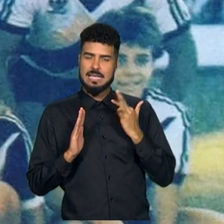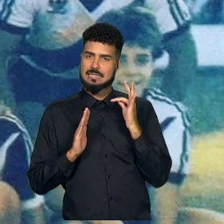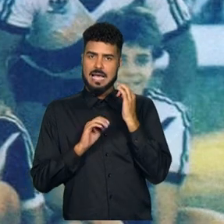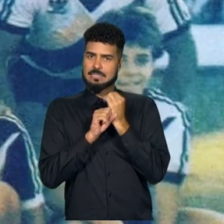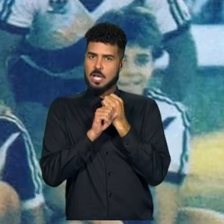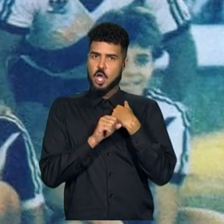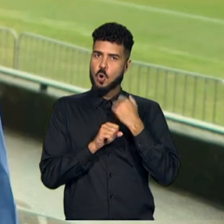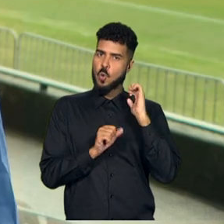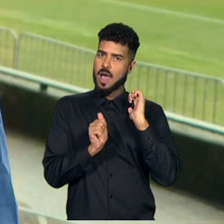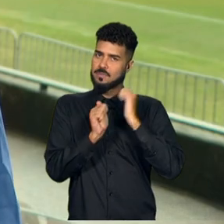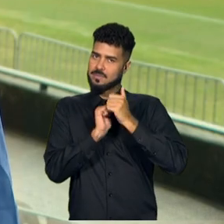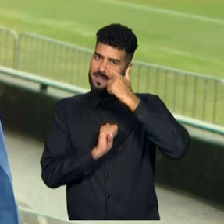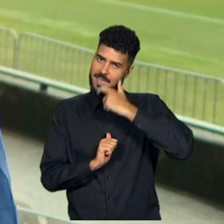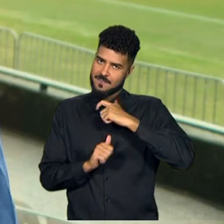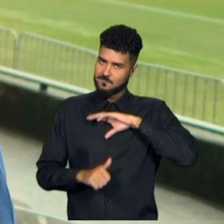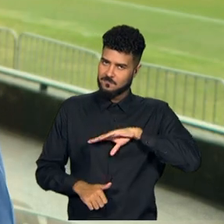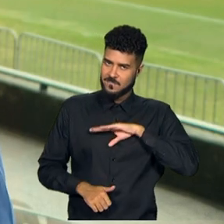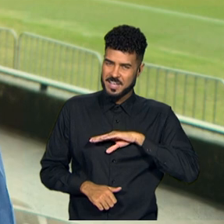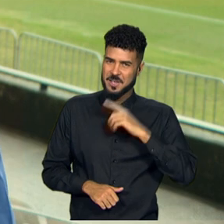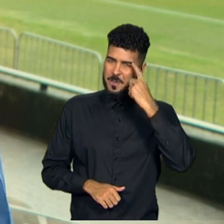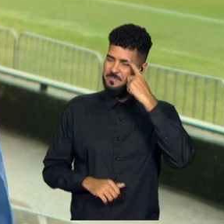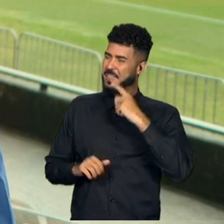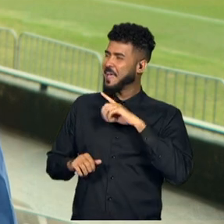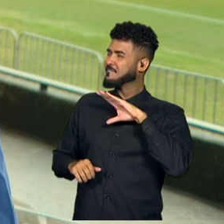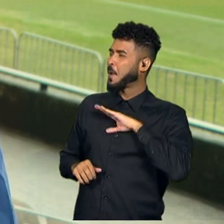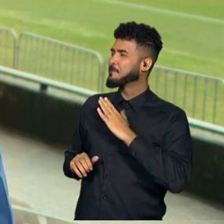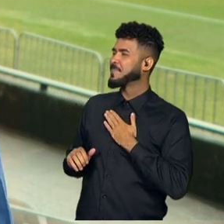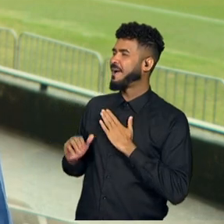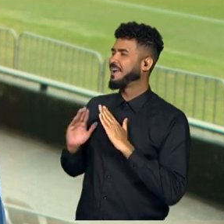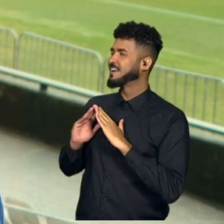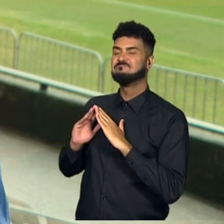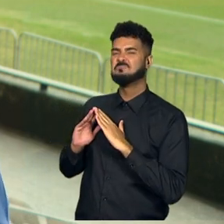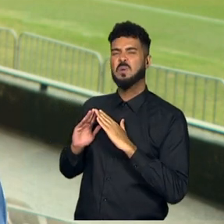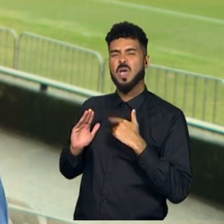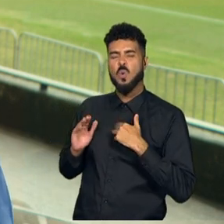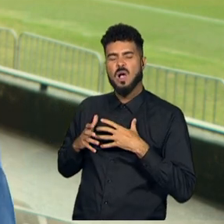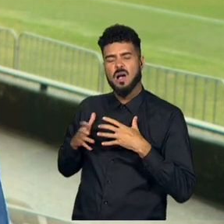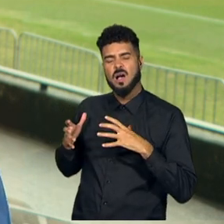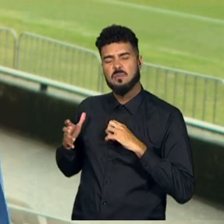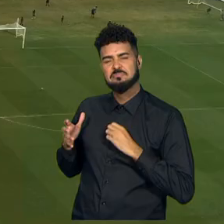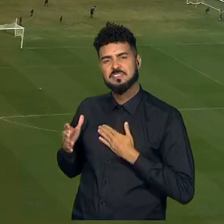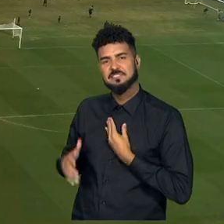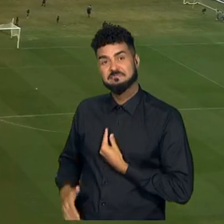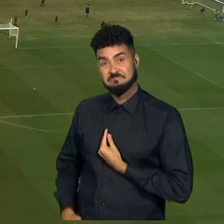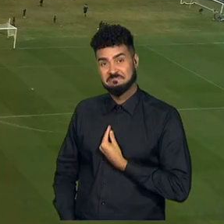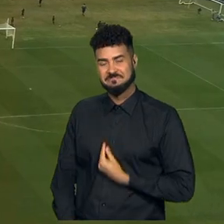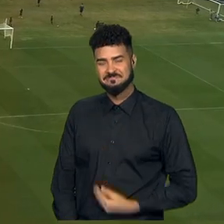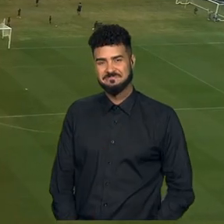do Vasco. O Vasco não é só minha casa, o Vasco é o grande amor da minha vida.